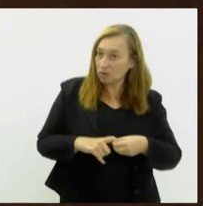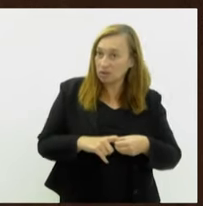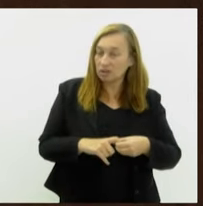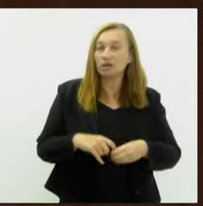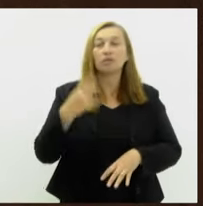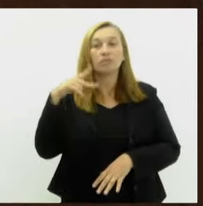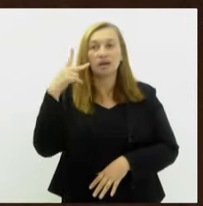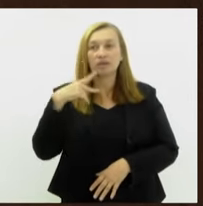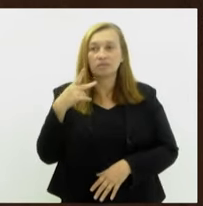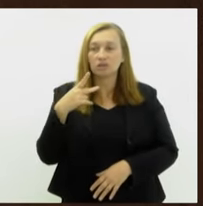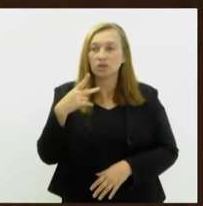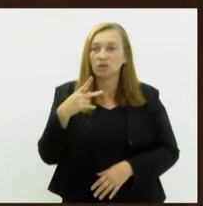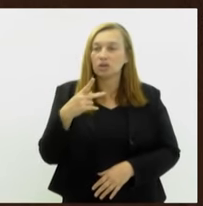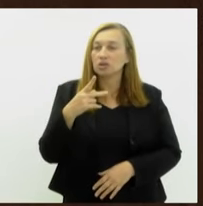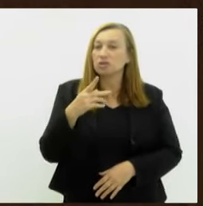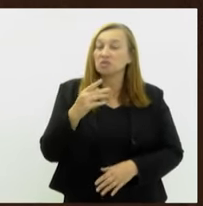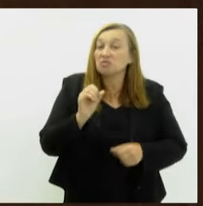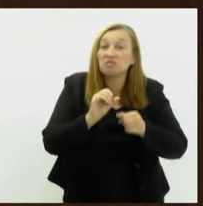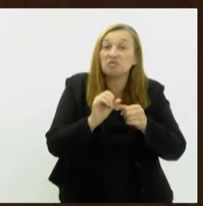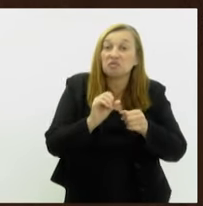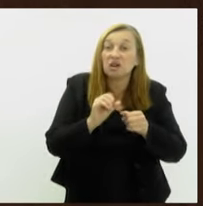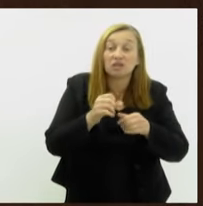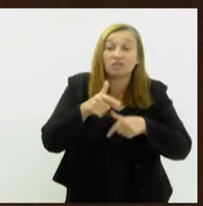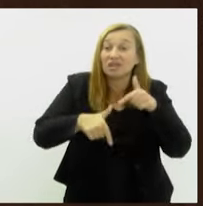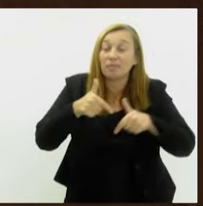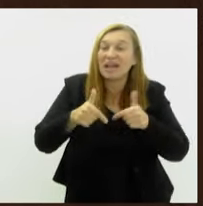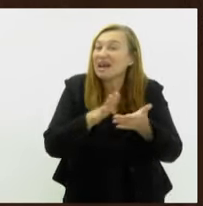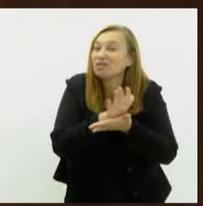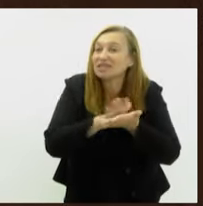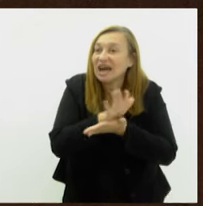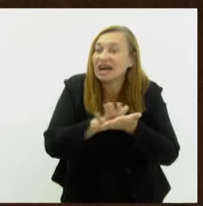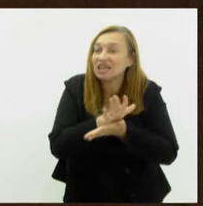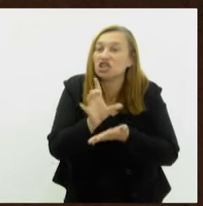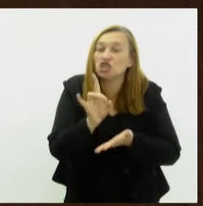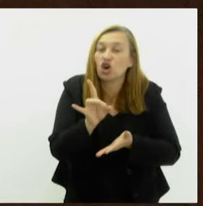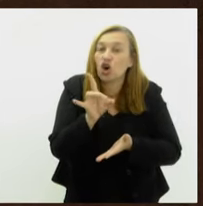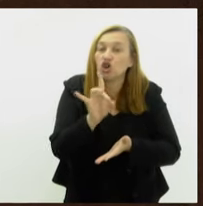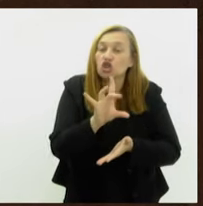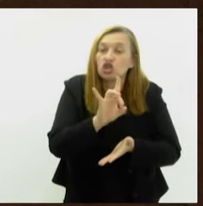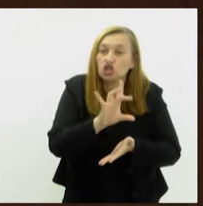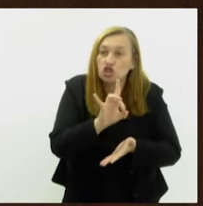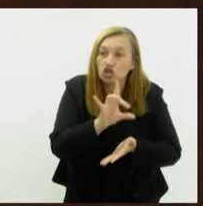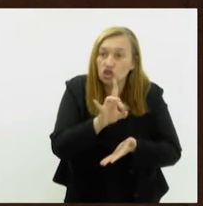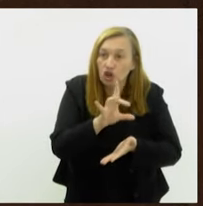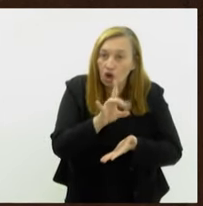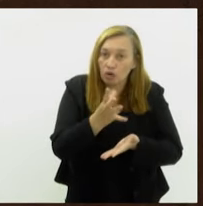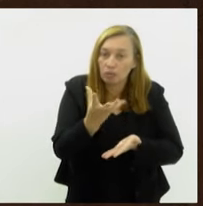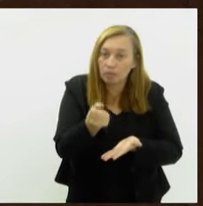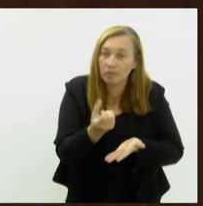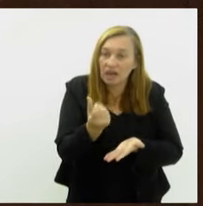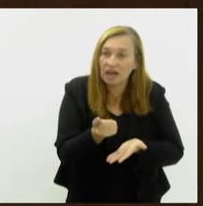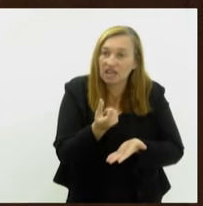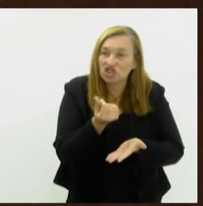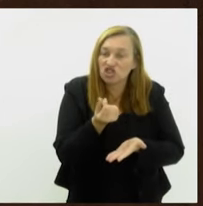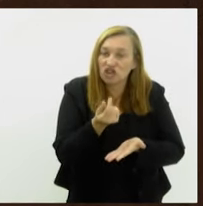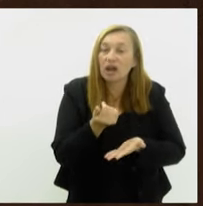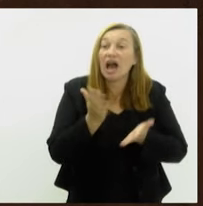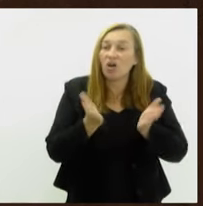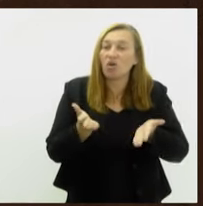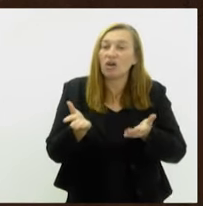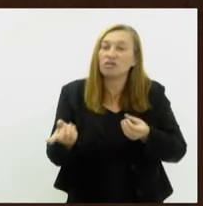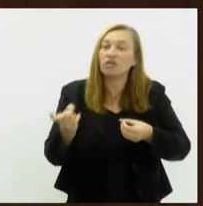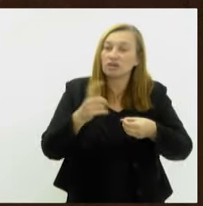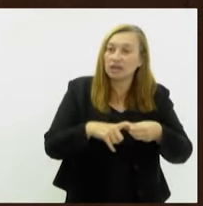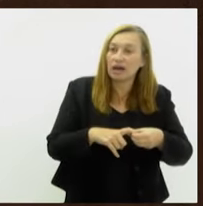elegeram, não cumpriram um dia de mandato e foram lá mamar na teta da prefeitura. Agora vão voltar na expectativa de serem prefeitos. Eu faço